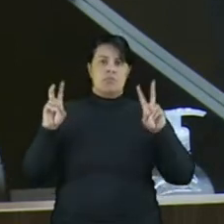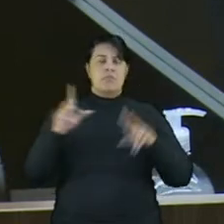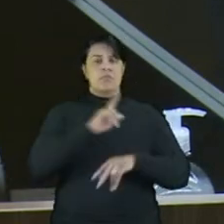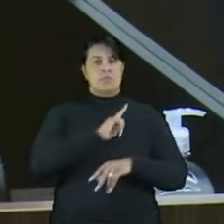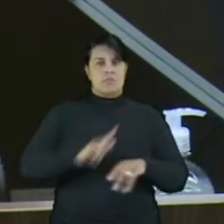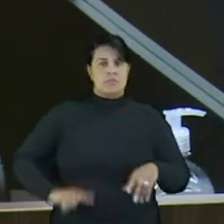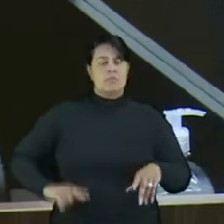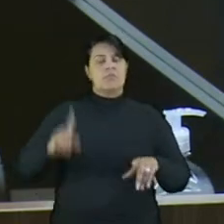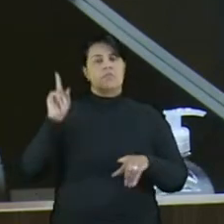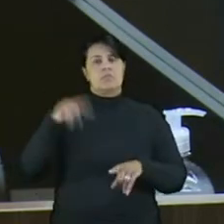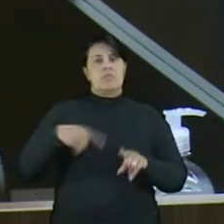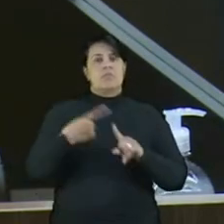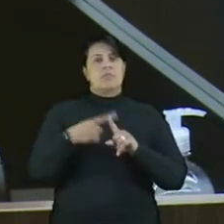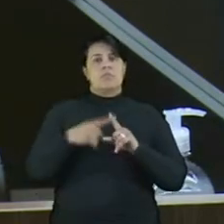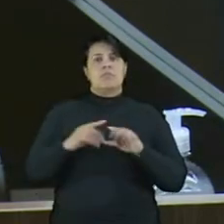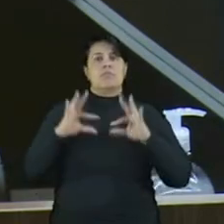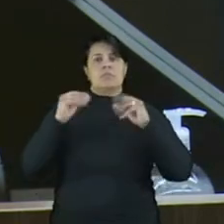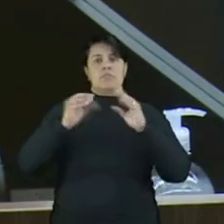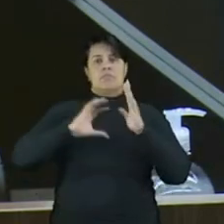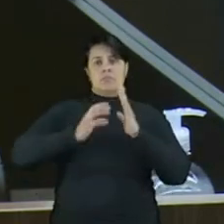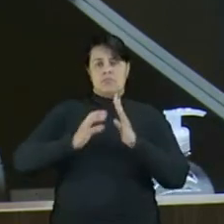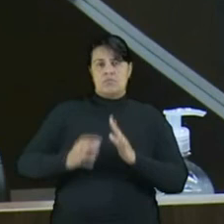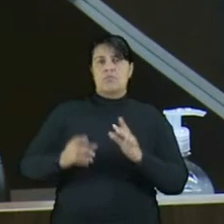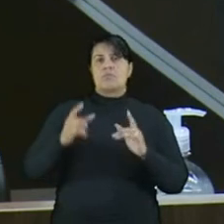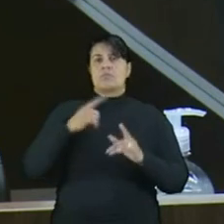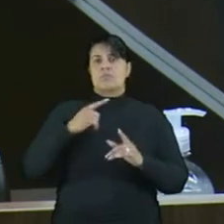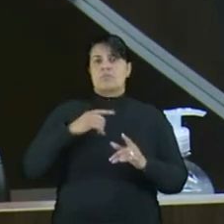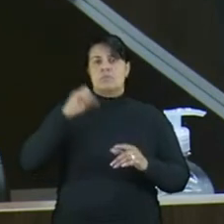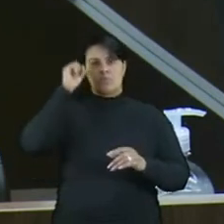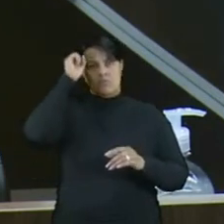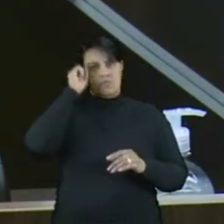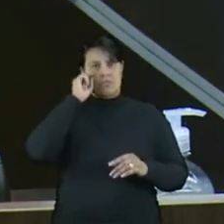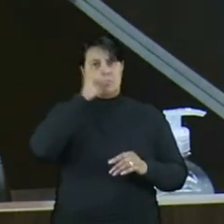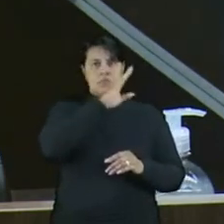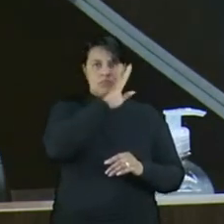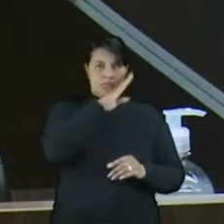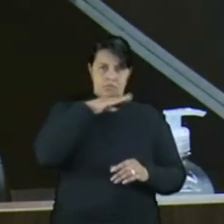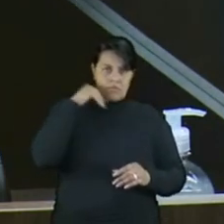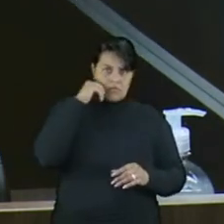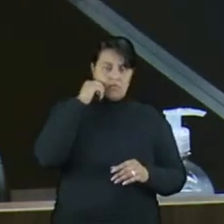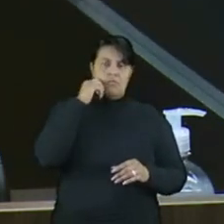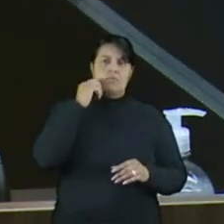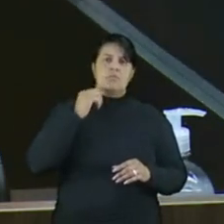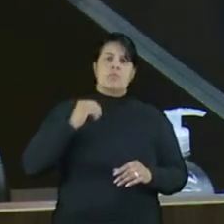envolve os dados de todos os brasileiros, ministros Sherman, ministro Bruno, ministro